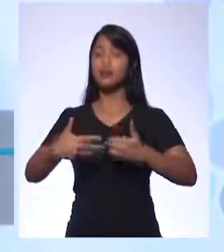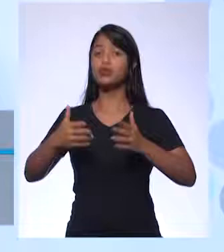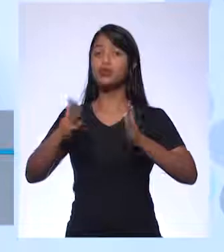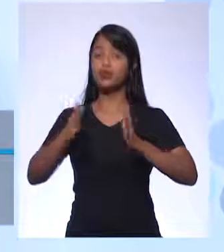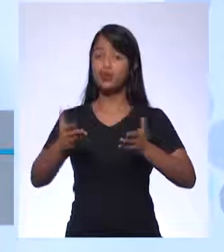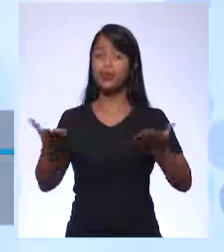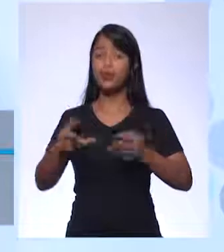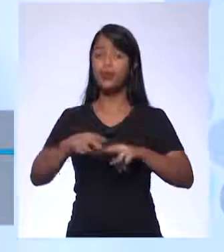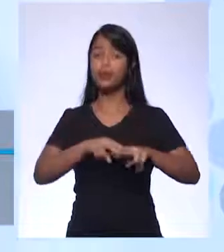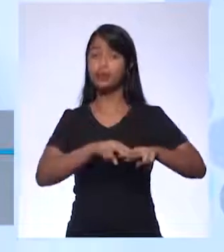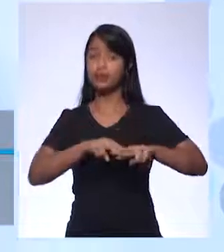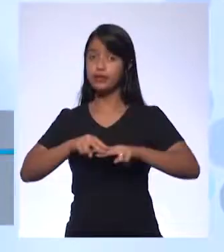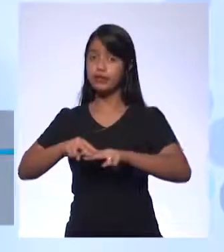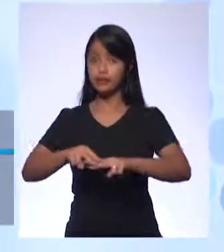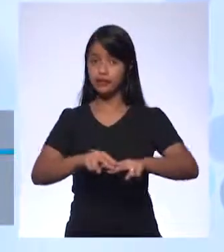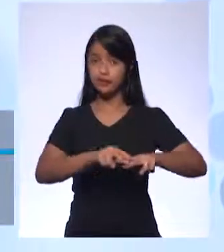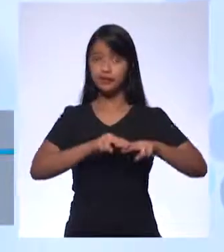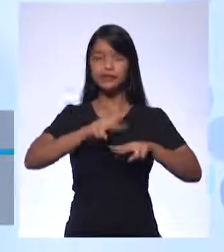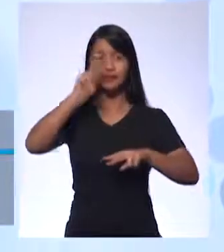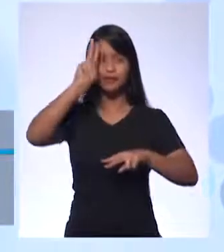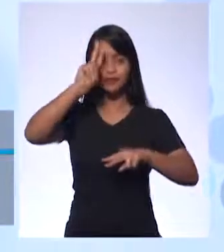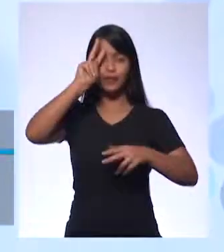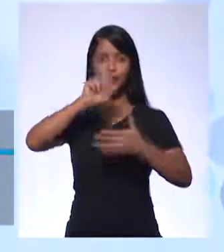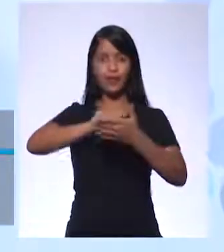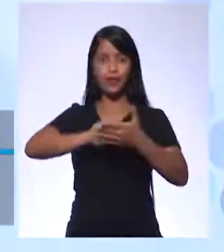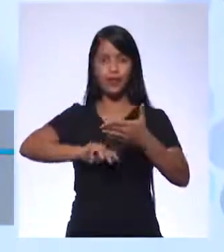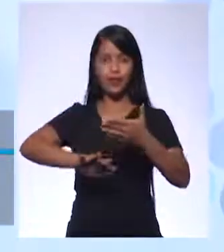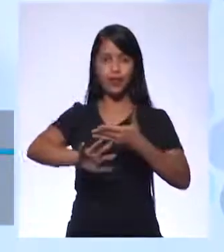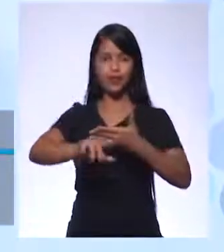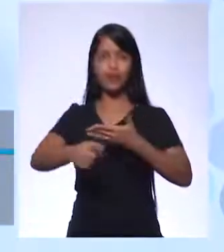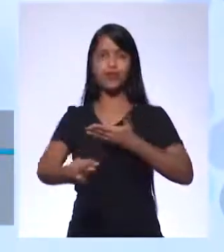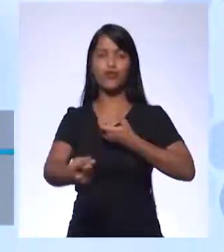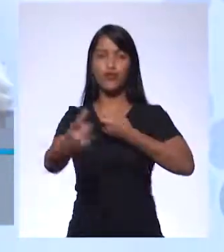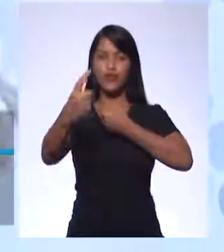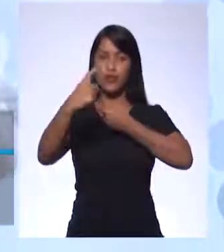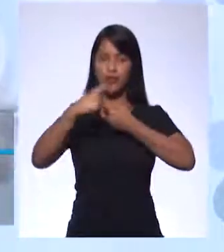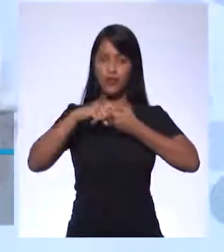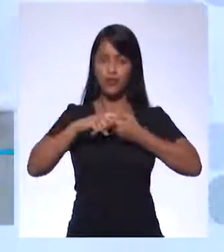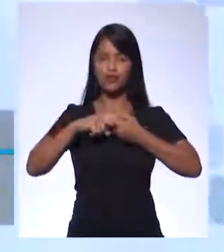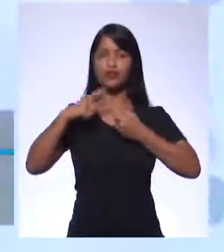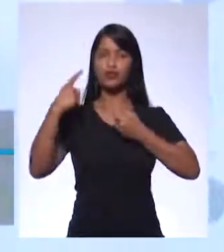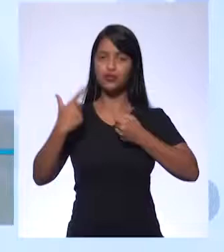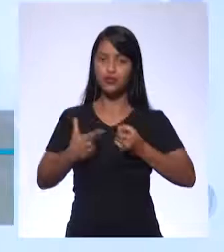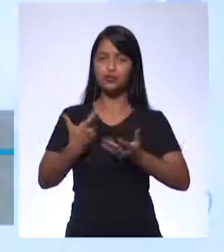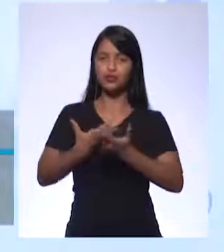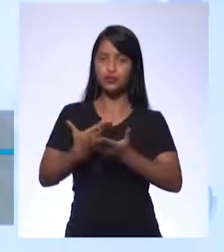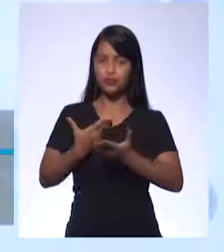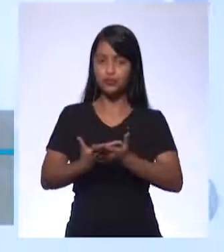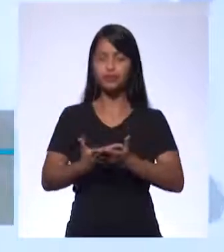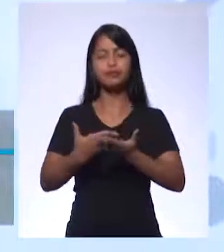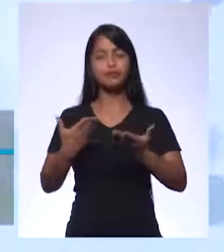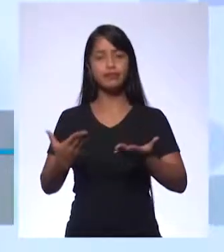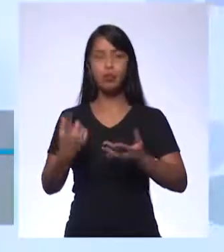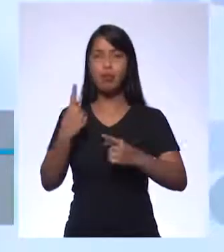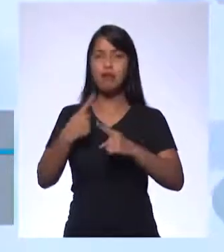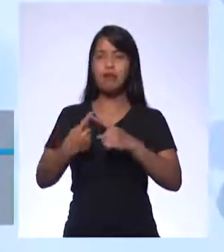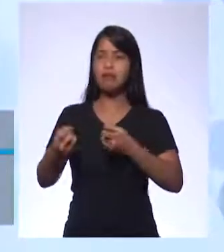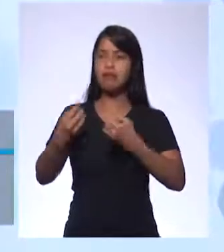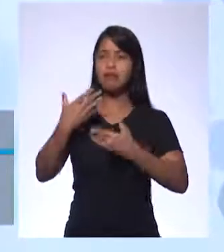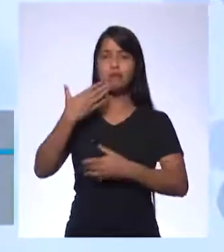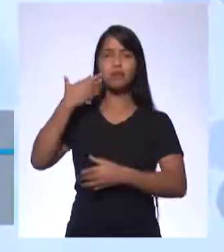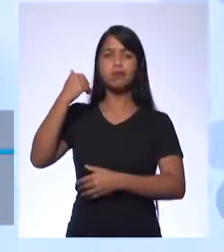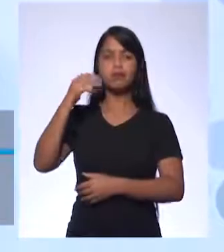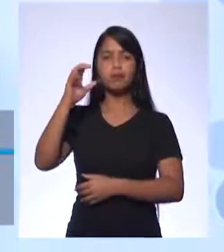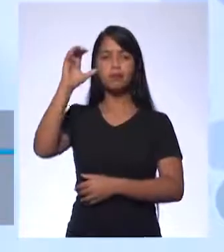né, lembrando daquela ideia do currículo em espiral, né, a gente não aprende tudo de uma vez só, então a gente está dando uma pequena retomada, até